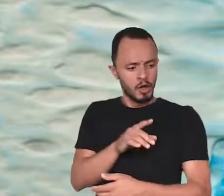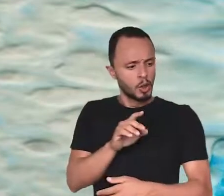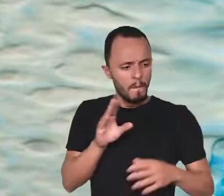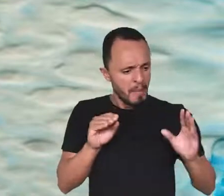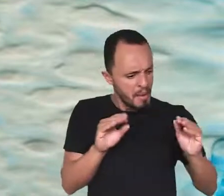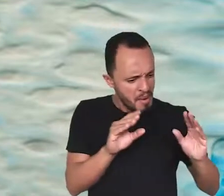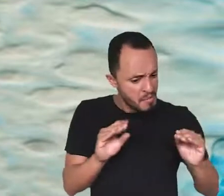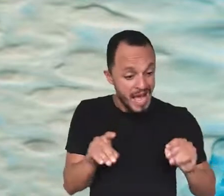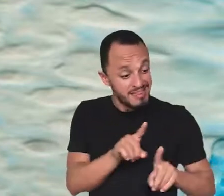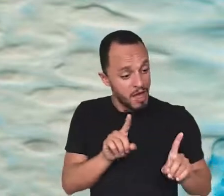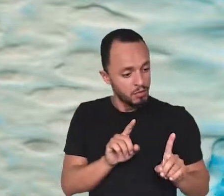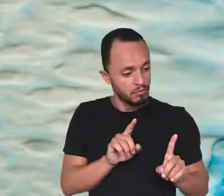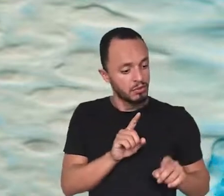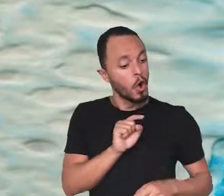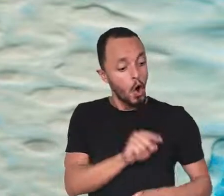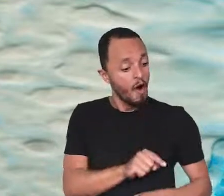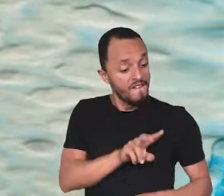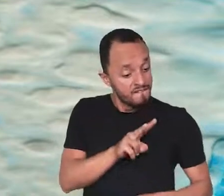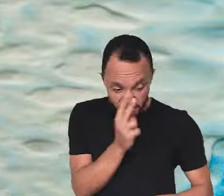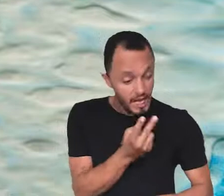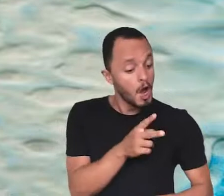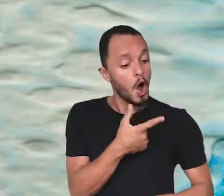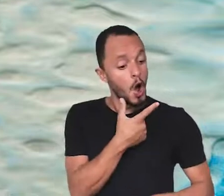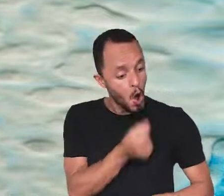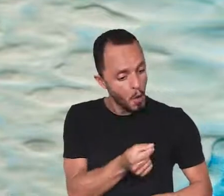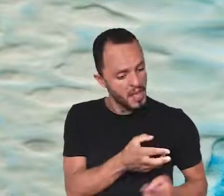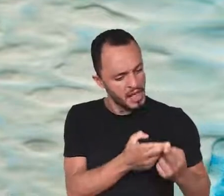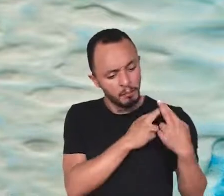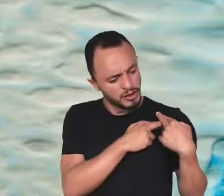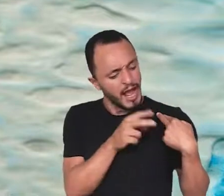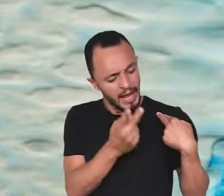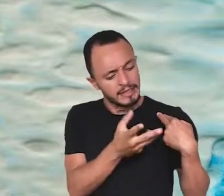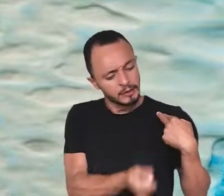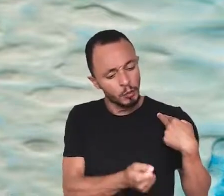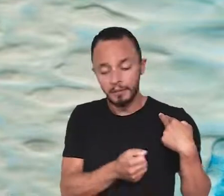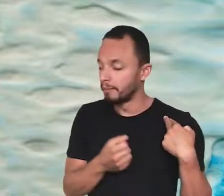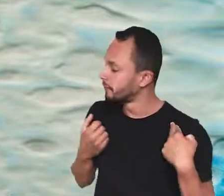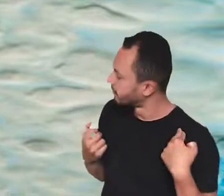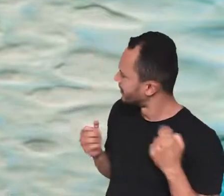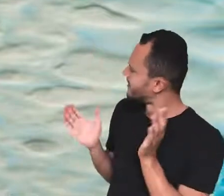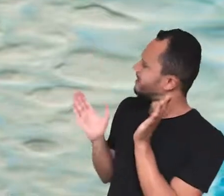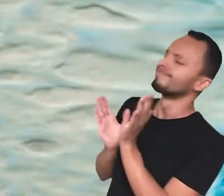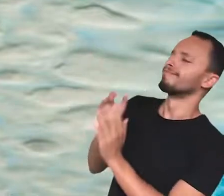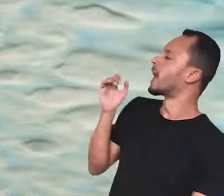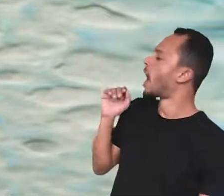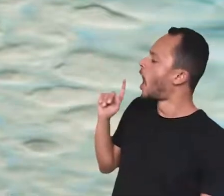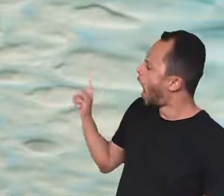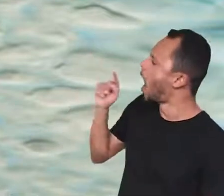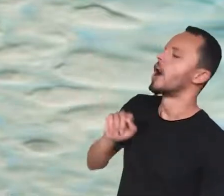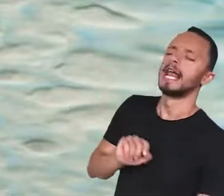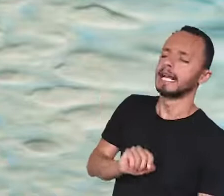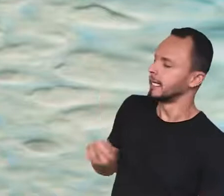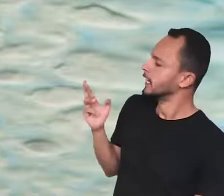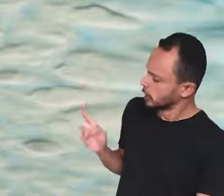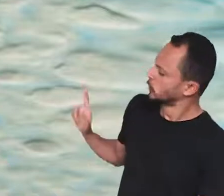zum zum aqui, não. Me ouviu, Alex? Trata de virar homem e assumir suas responsabilidades. Olha! Olha